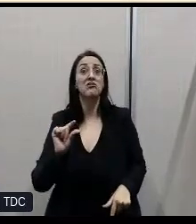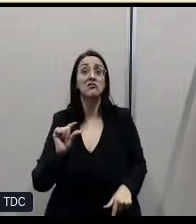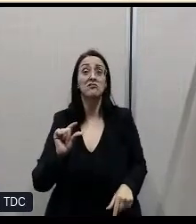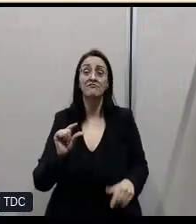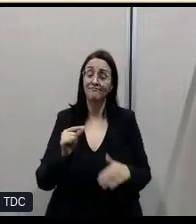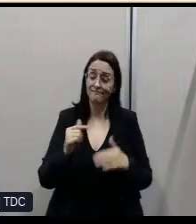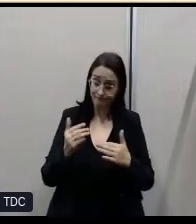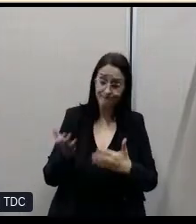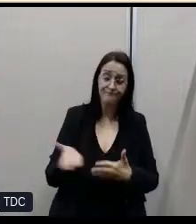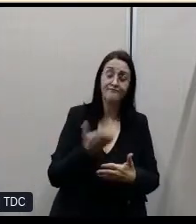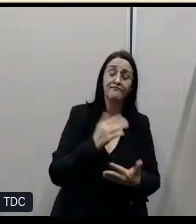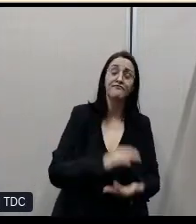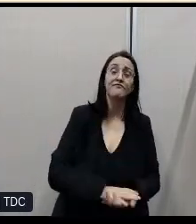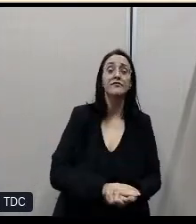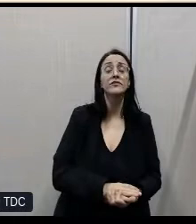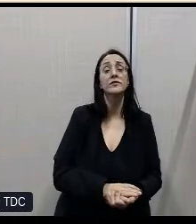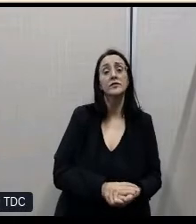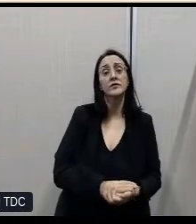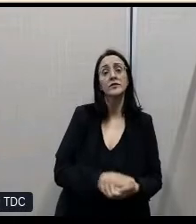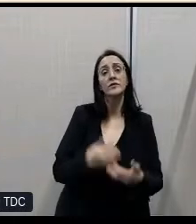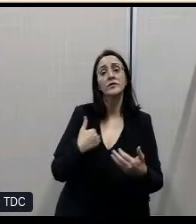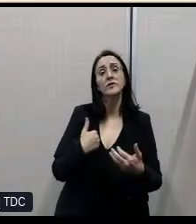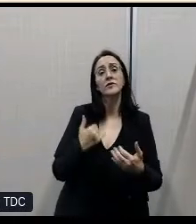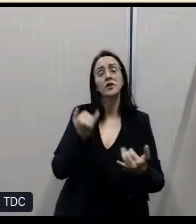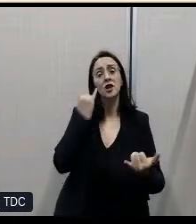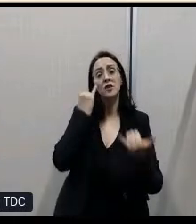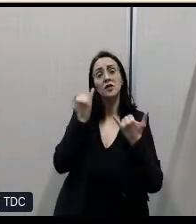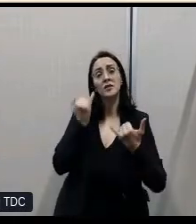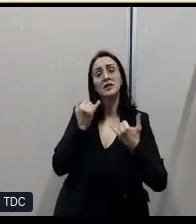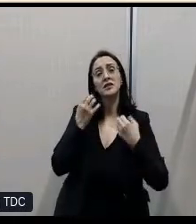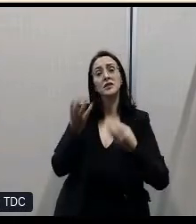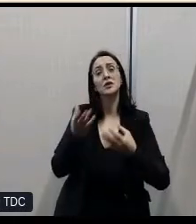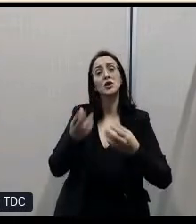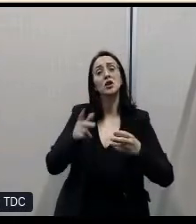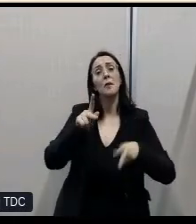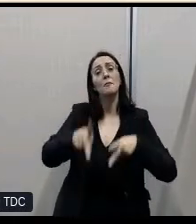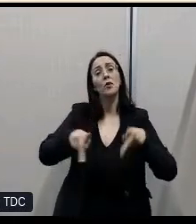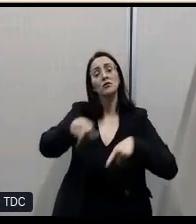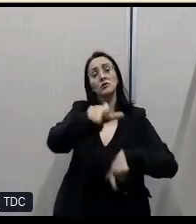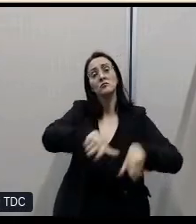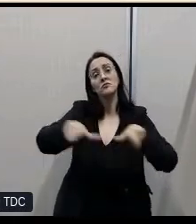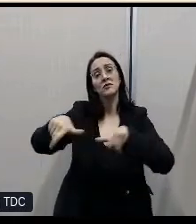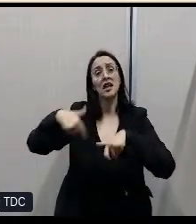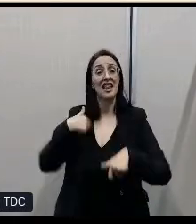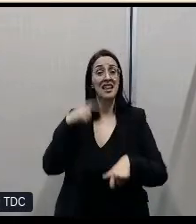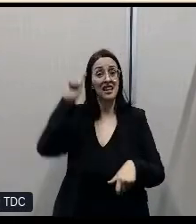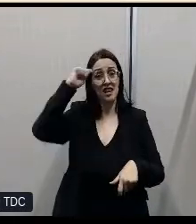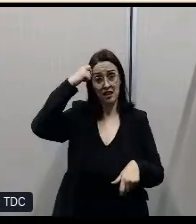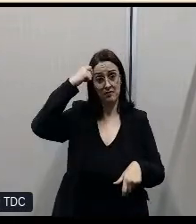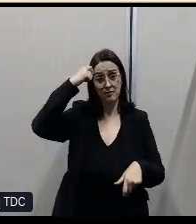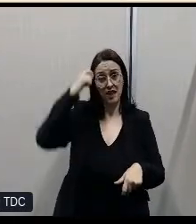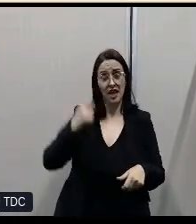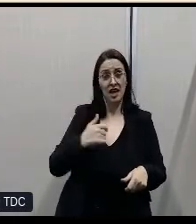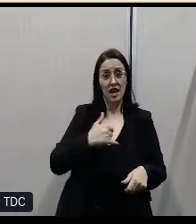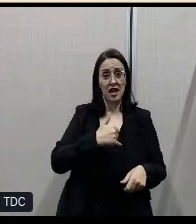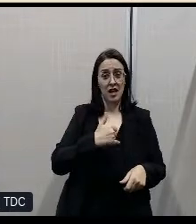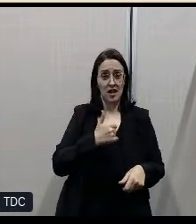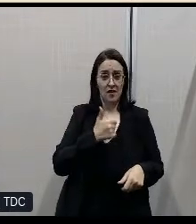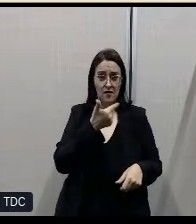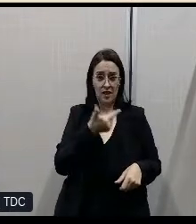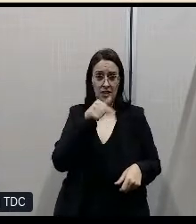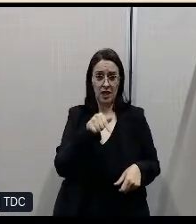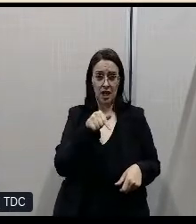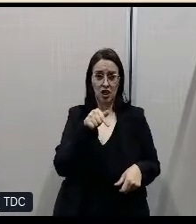Pode ir para o próximo? E aqui eu trago um dado sobre a população de mulheres negras. Entre 27% e 28%